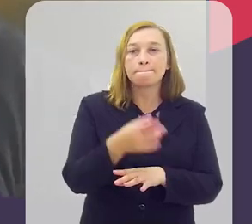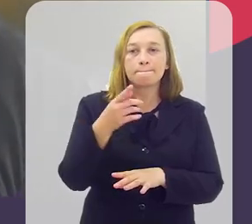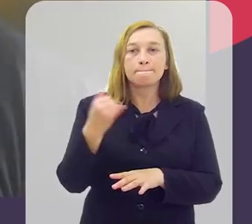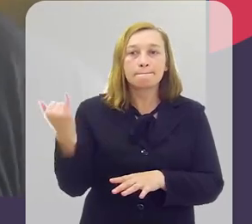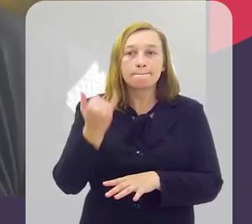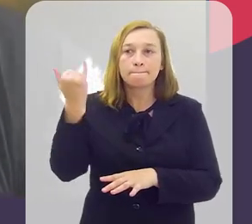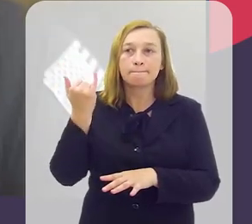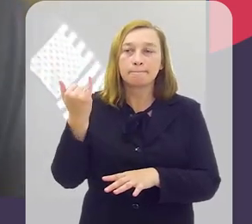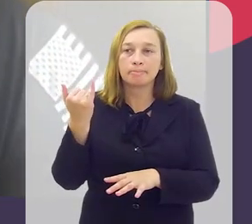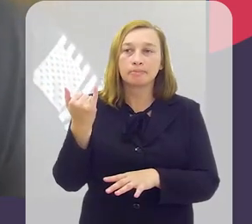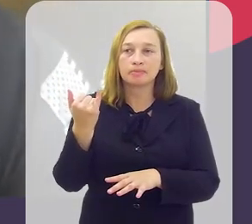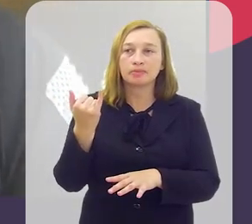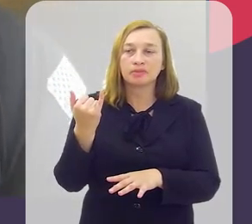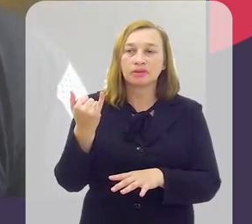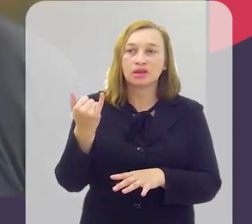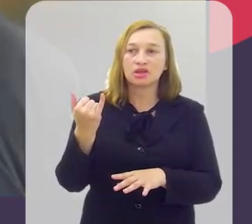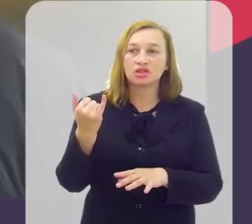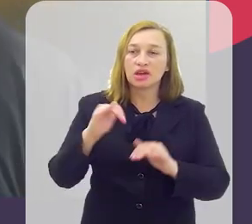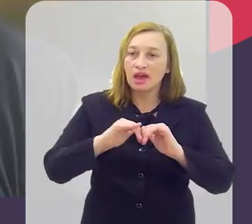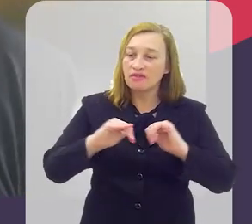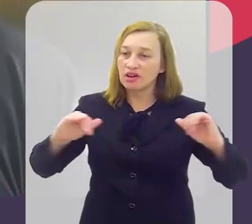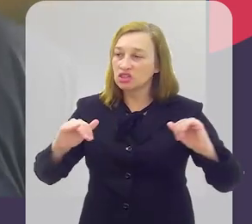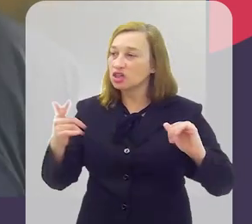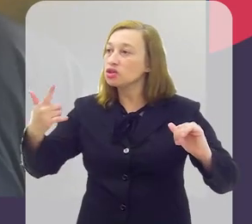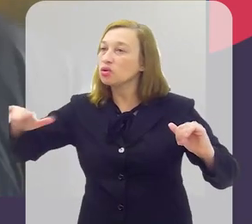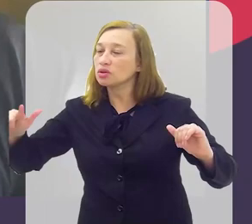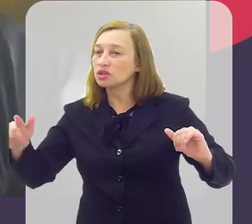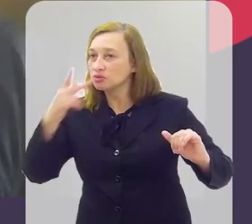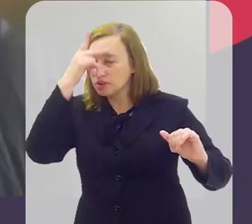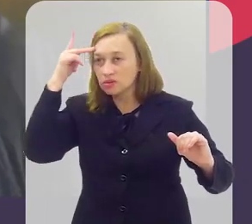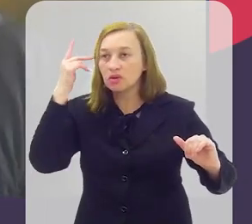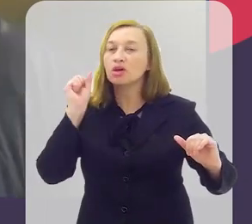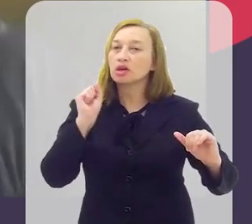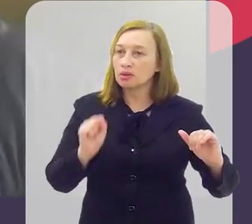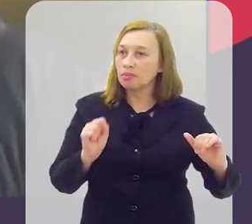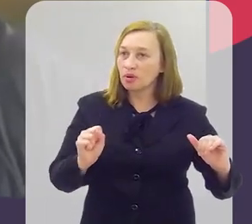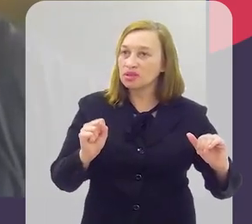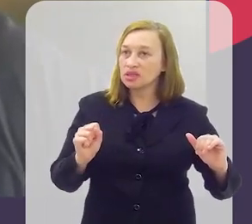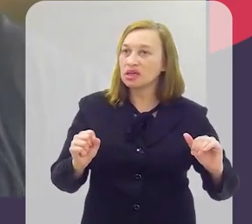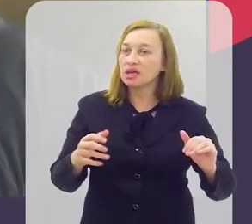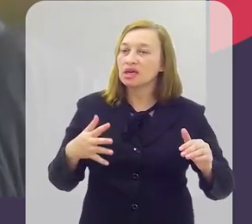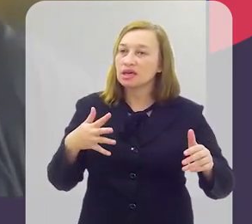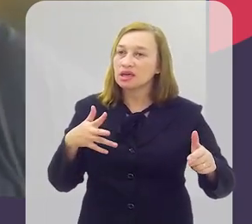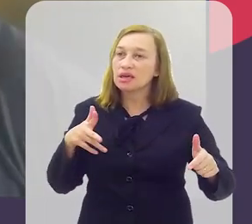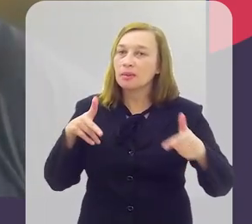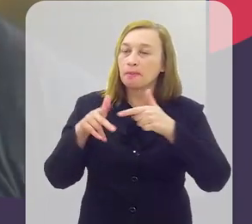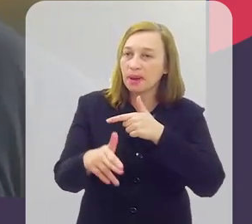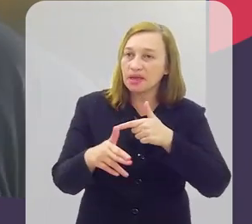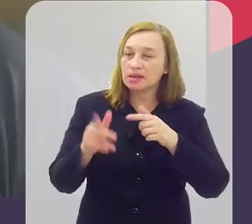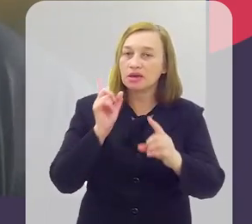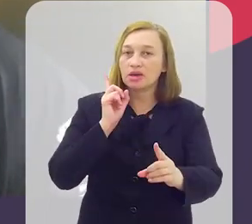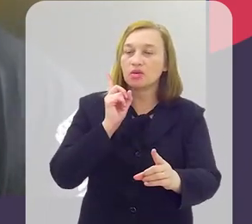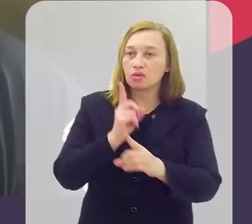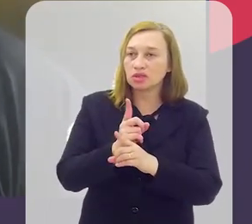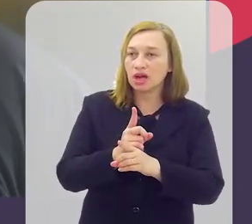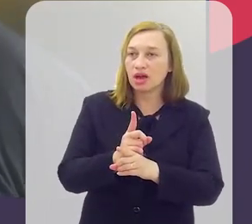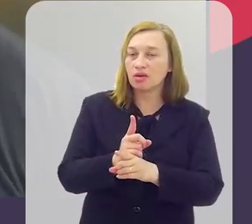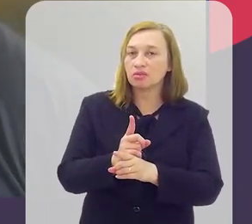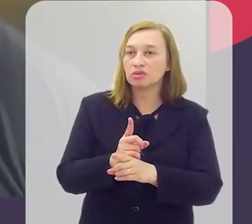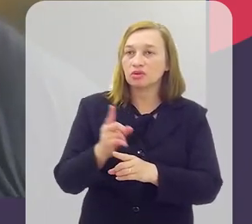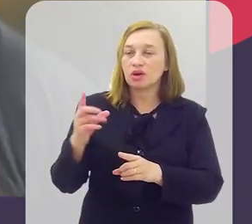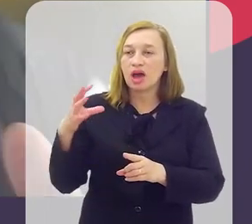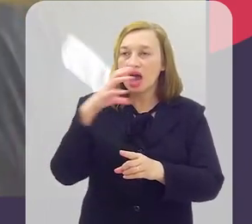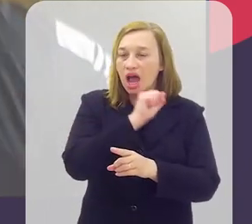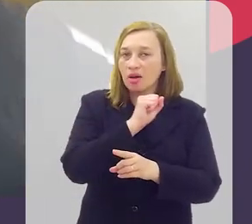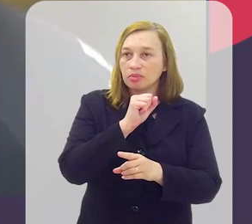é ideal que você não esteja no meio de muitas pessoas, porque pode ser que atrapalhe ali para encontrar um entregador para fazer, né?